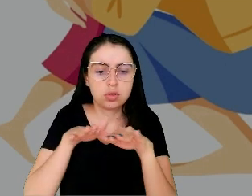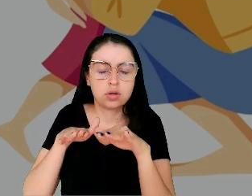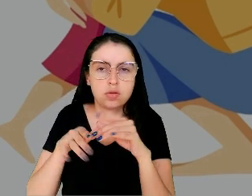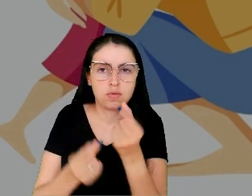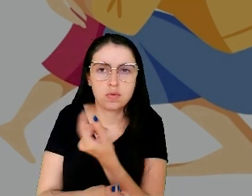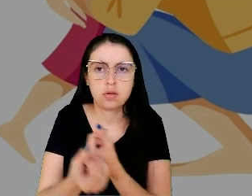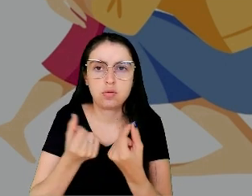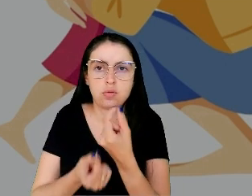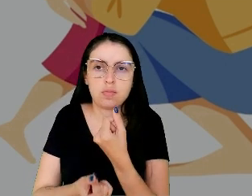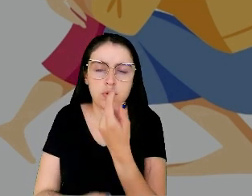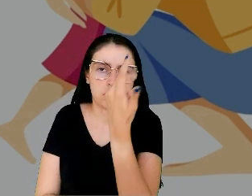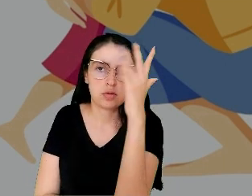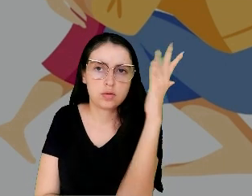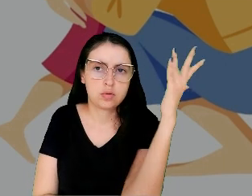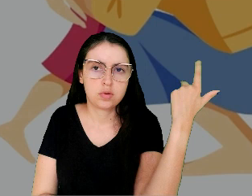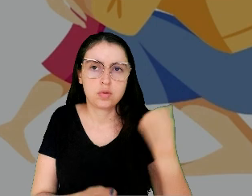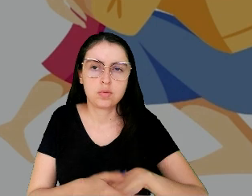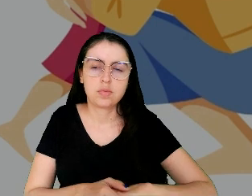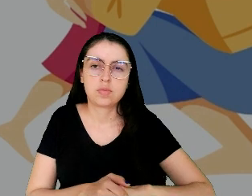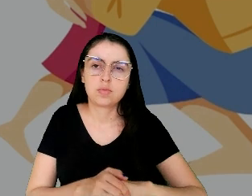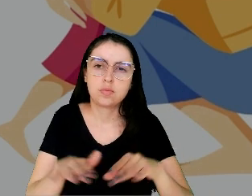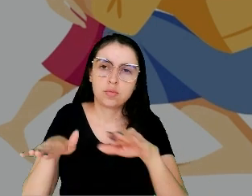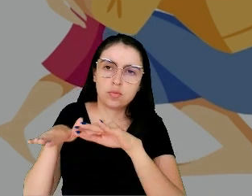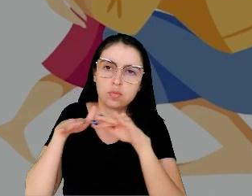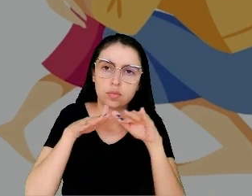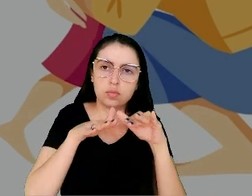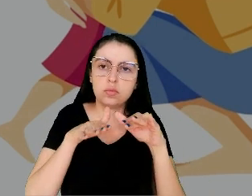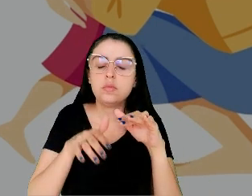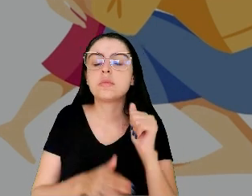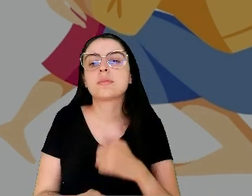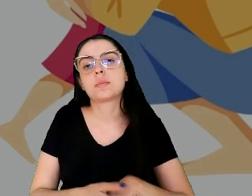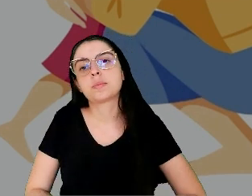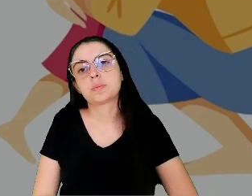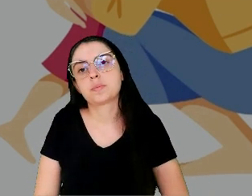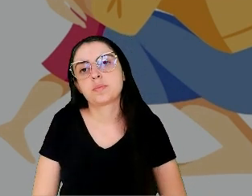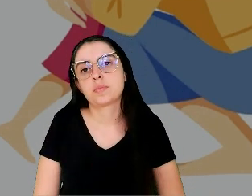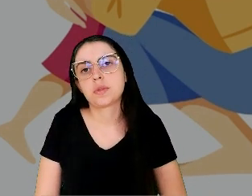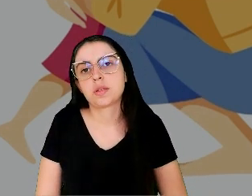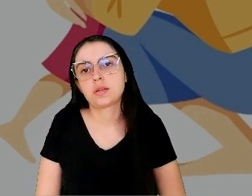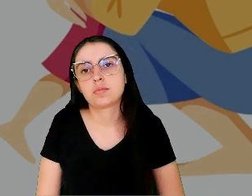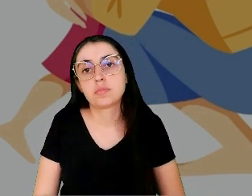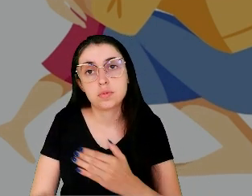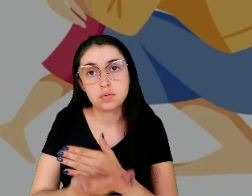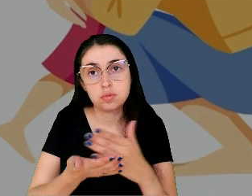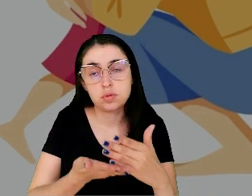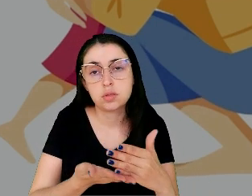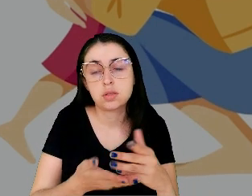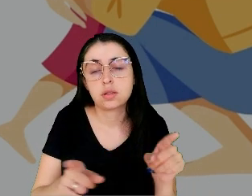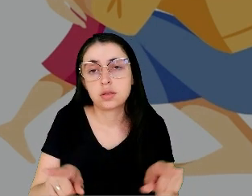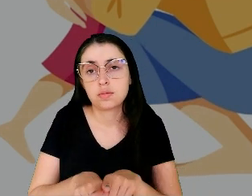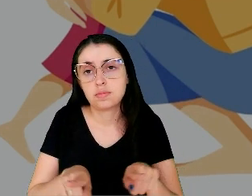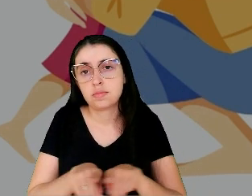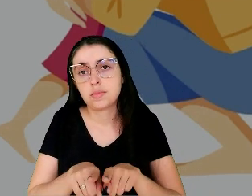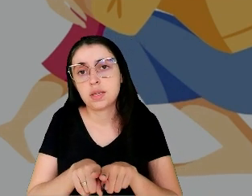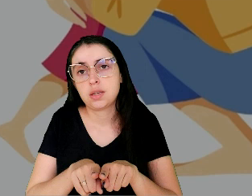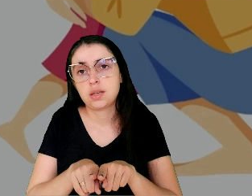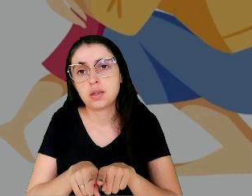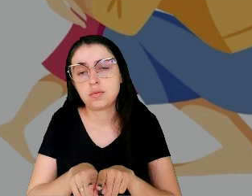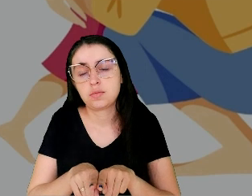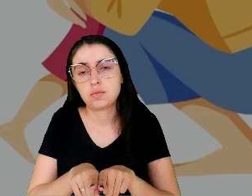financeiro e também um equilíbrio ambiental. A par disso, nós temos também